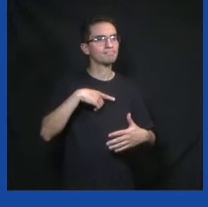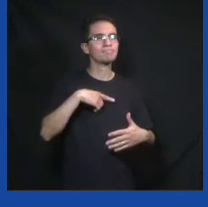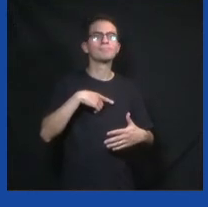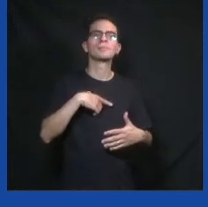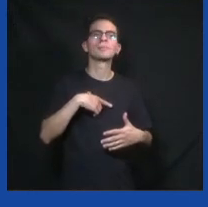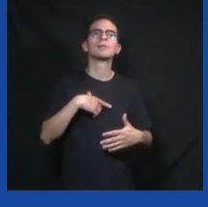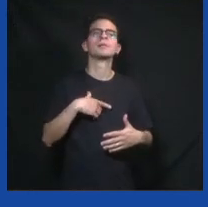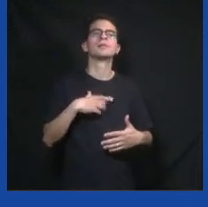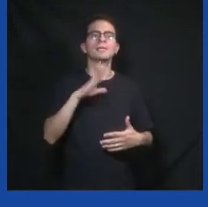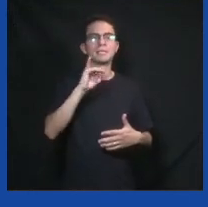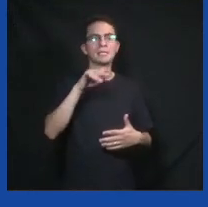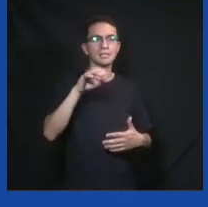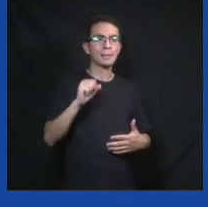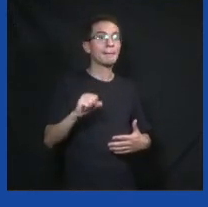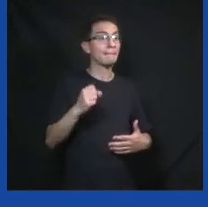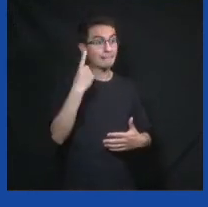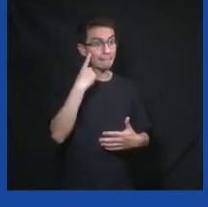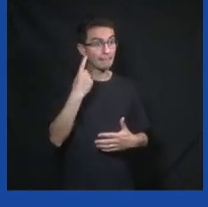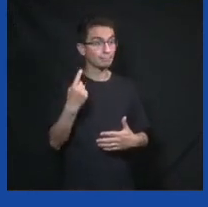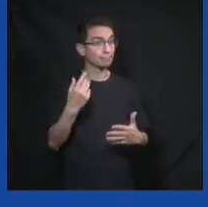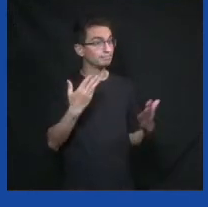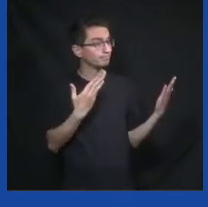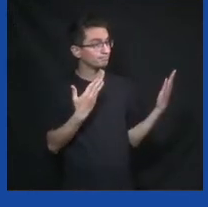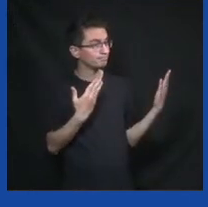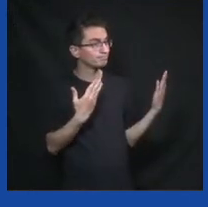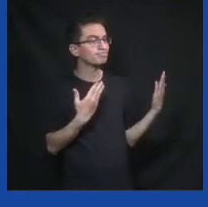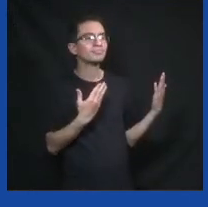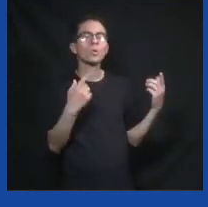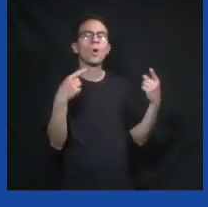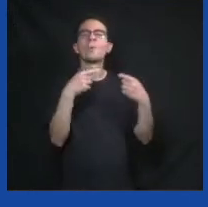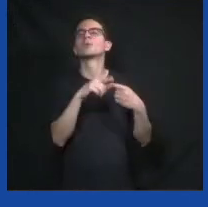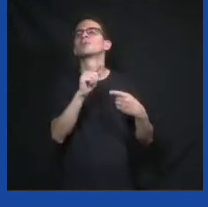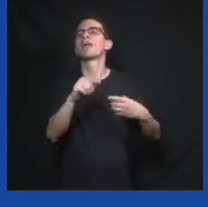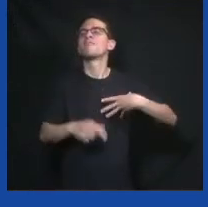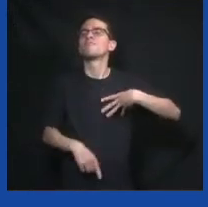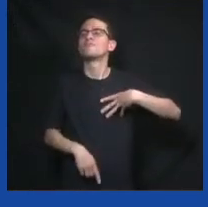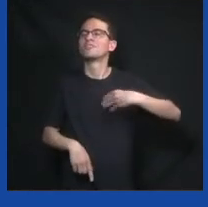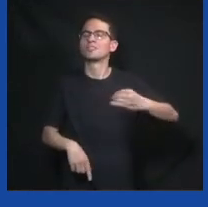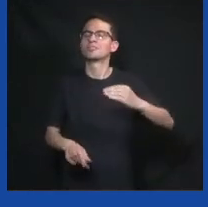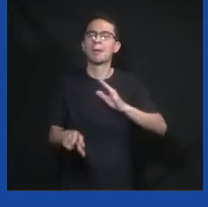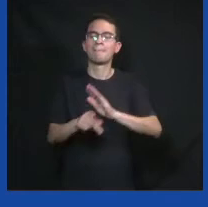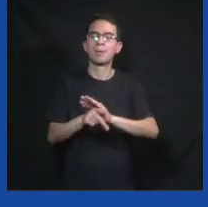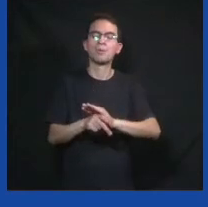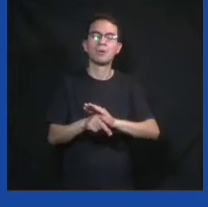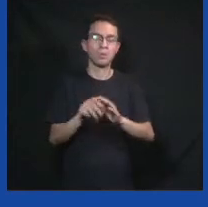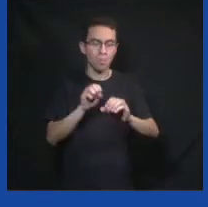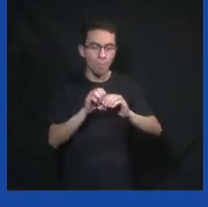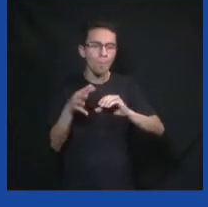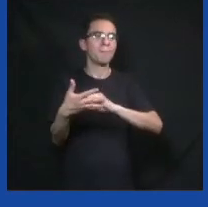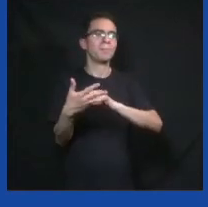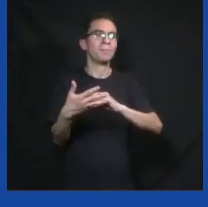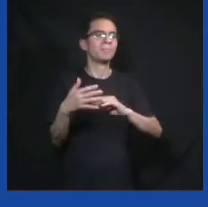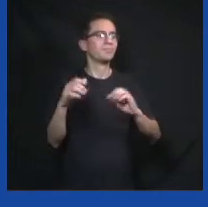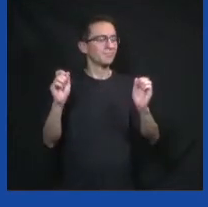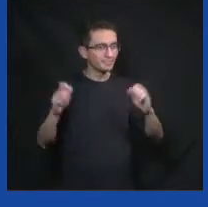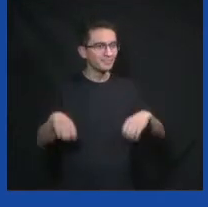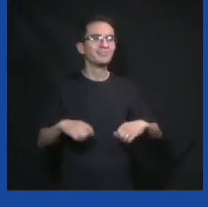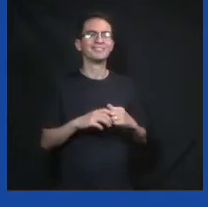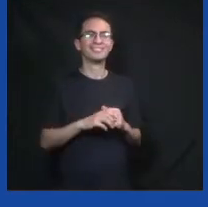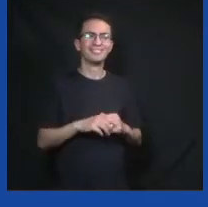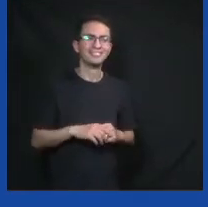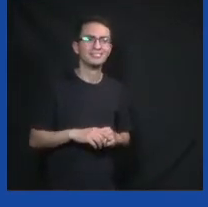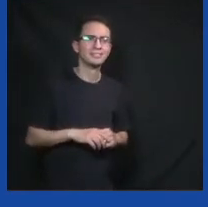aqui são os filhos da pandemia, Luciano. São livros que a gente vai escrevendo na lógica pandêmica. Mas, então,